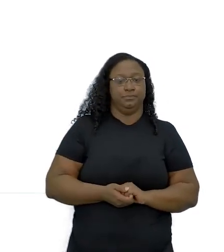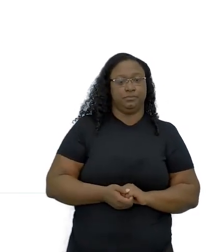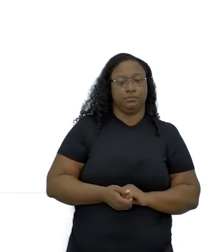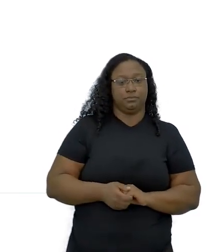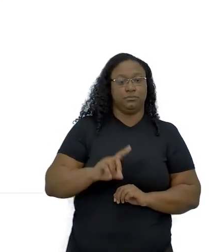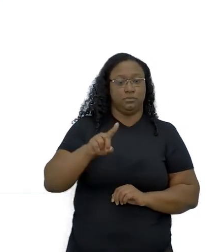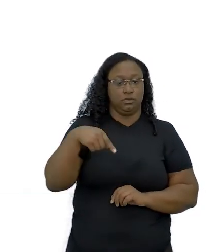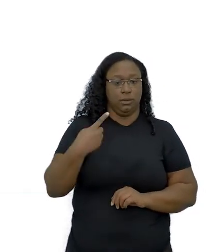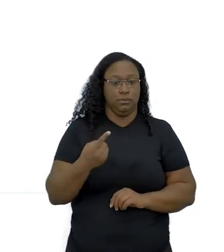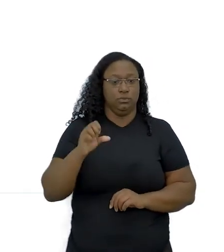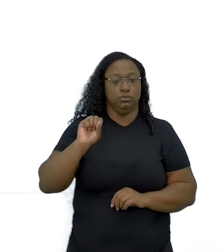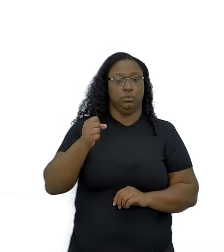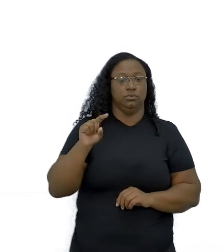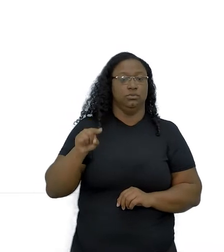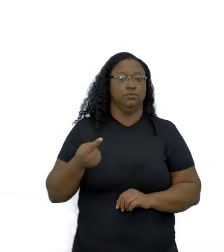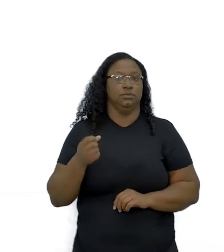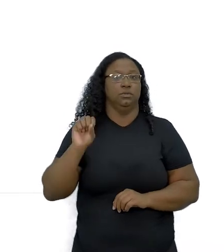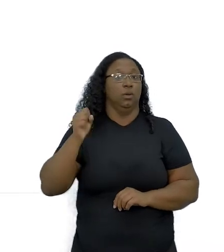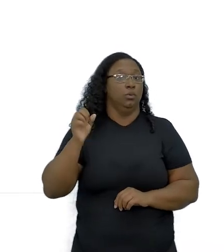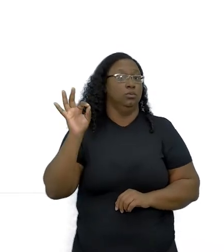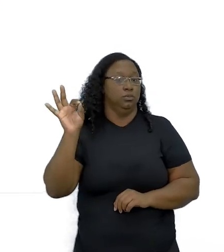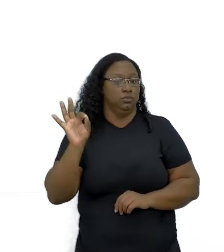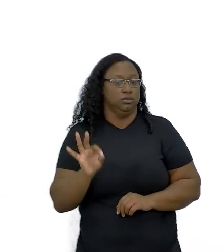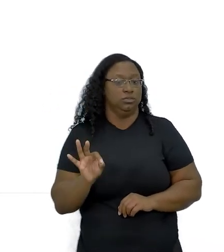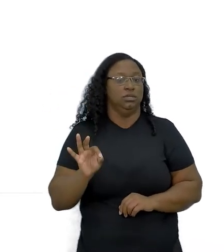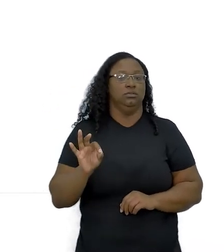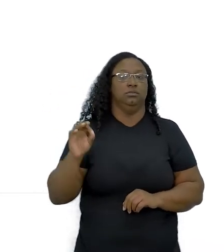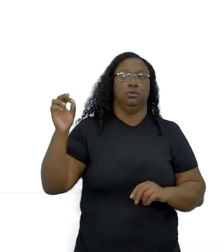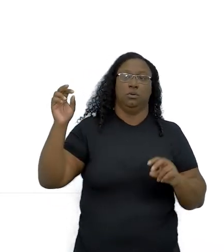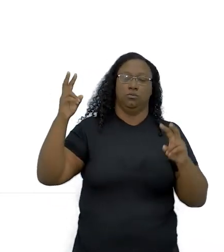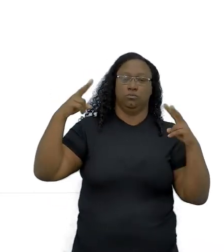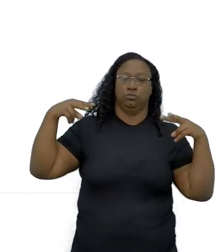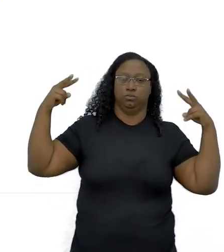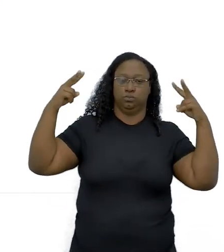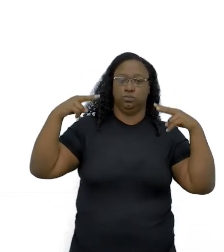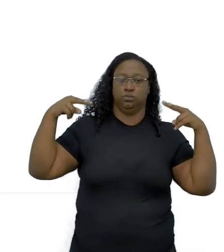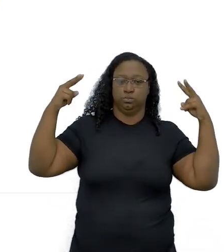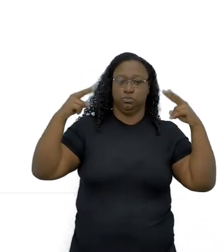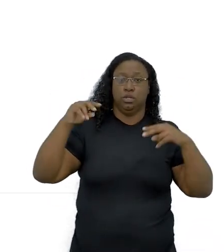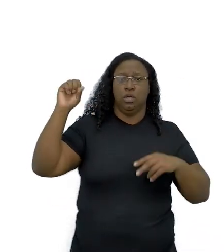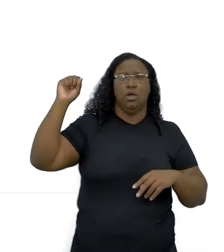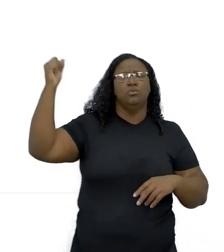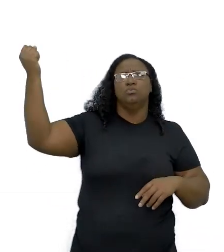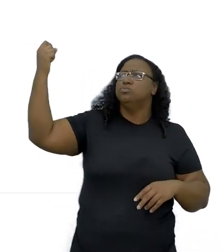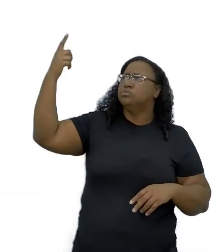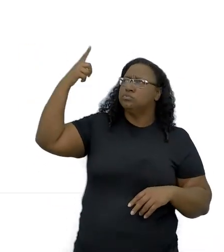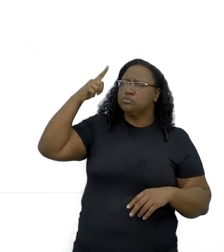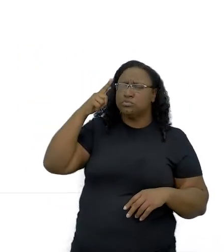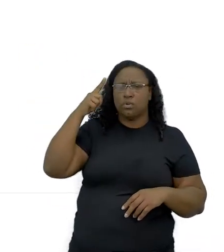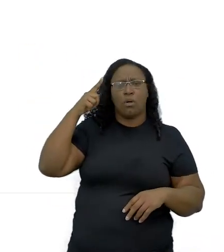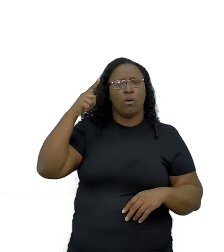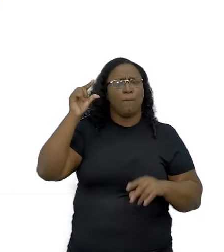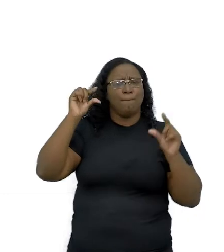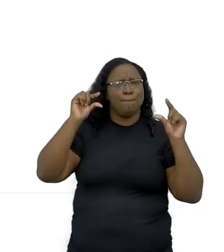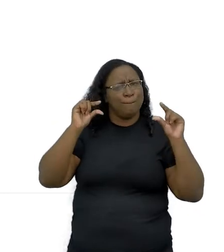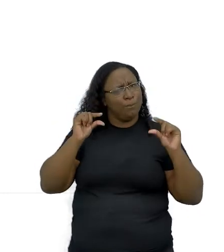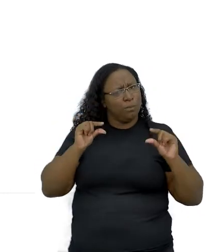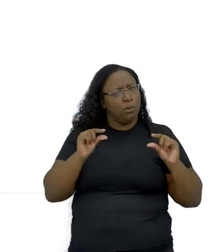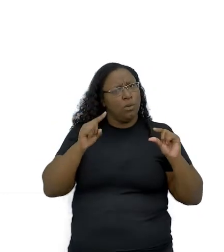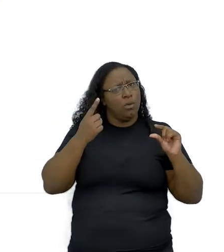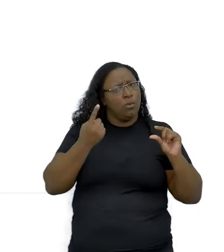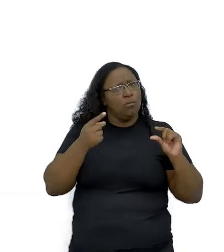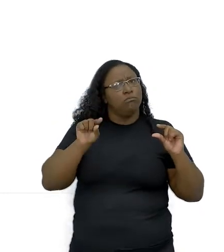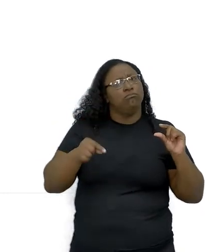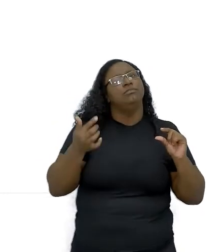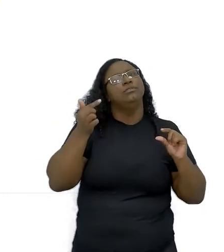a eólica com 8,8%. Solar, olha que pequeno, né? Por que será que a gente usa tão pouco a solar se o país